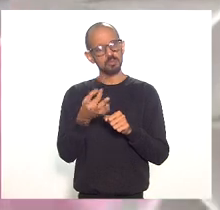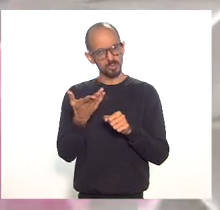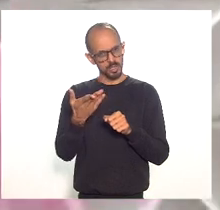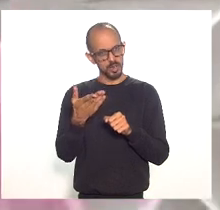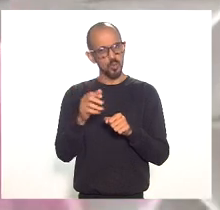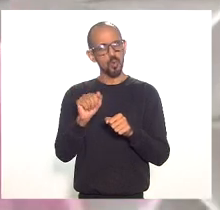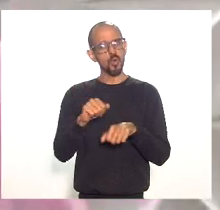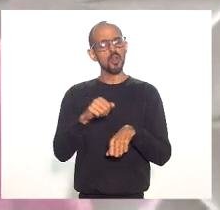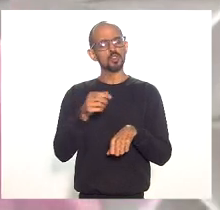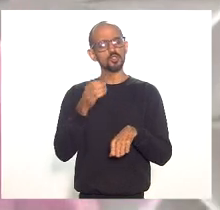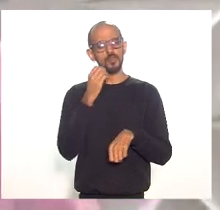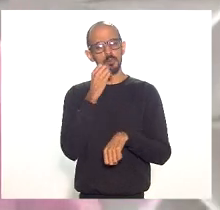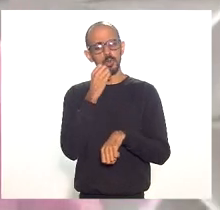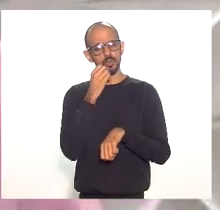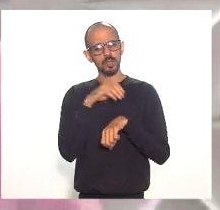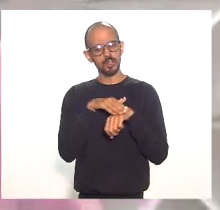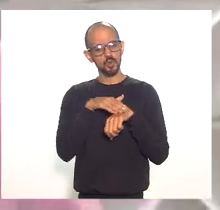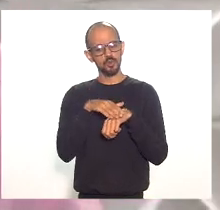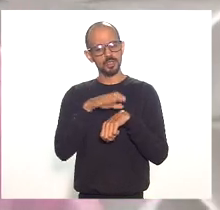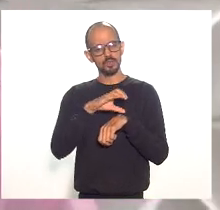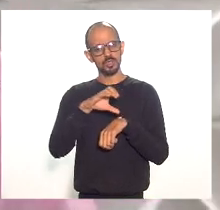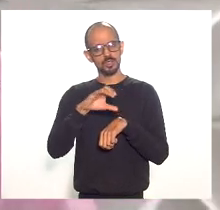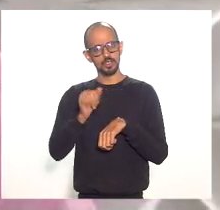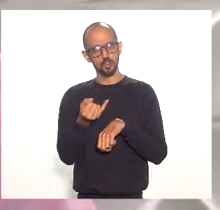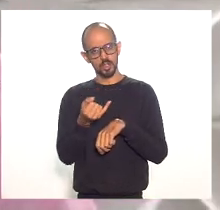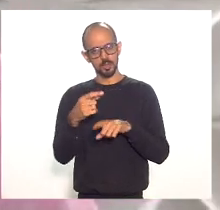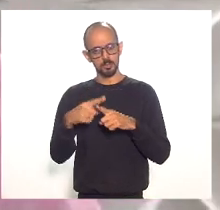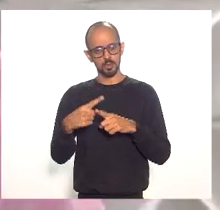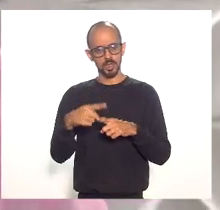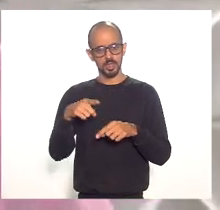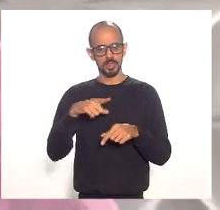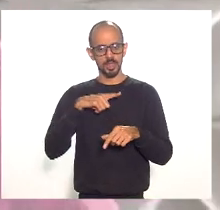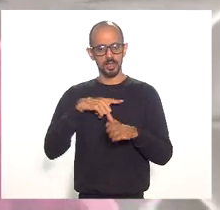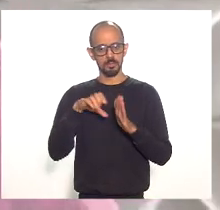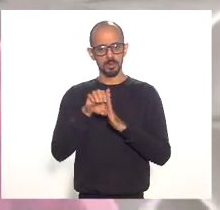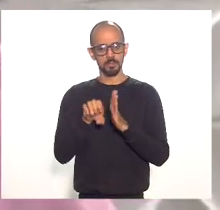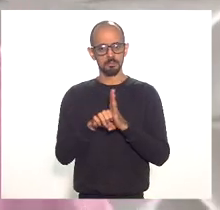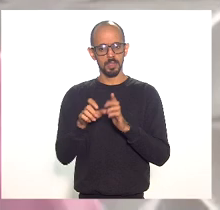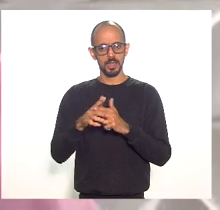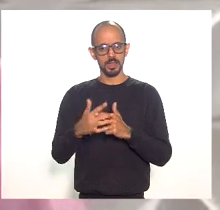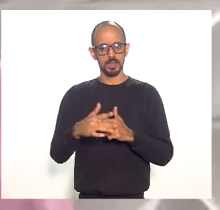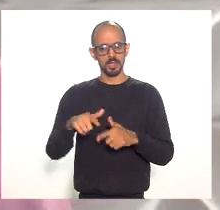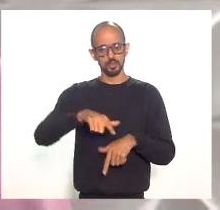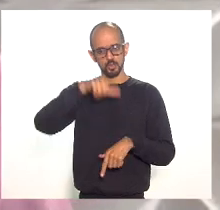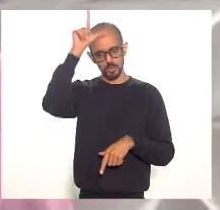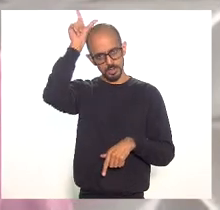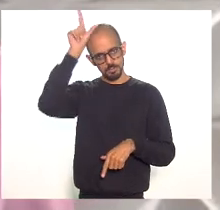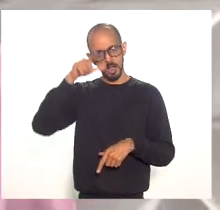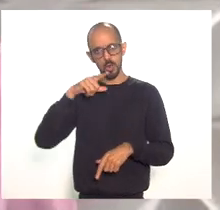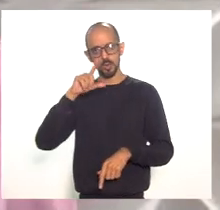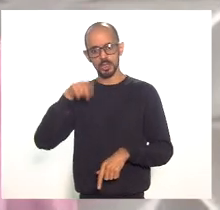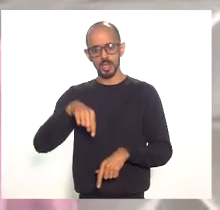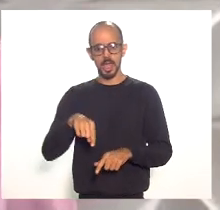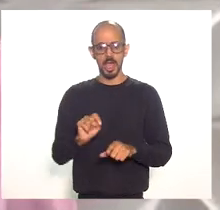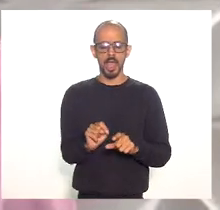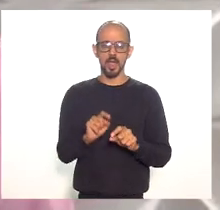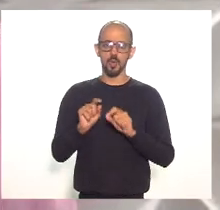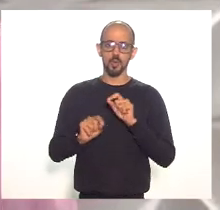pouco mais cedo. Há uma emenda do deputado Luiz Paulo, que é uma emenda